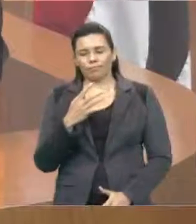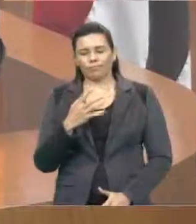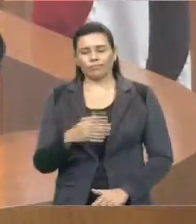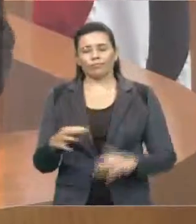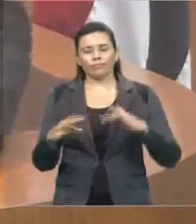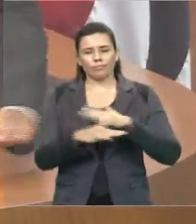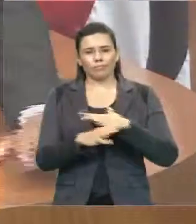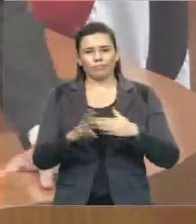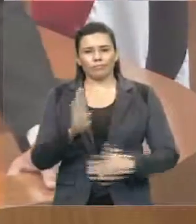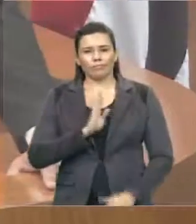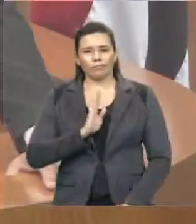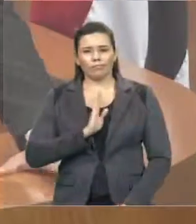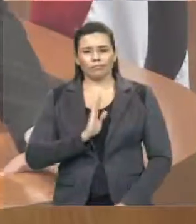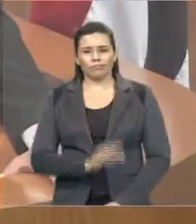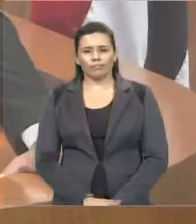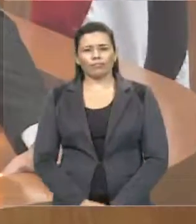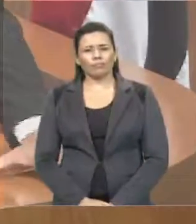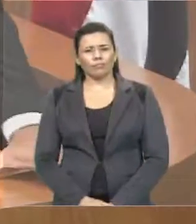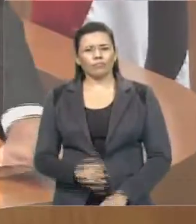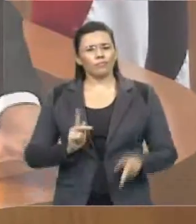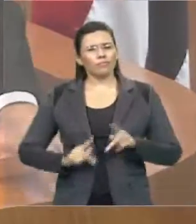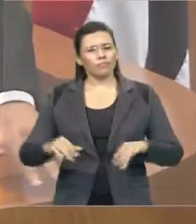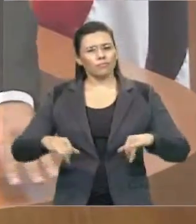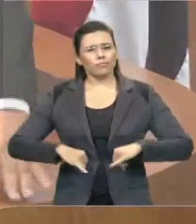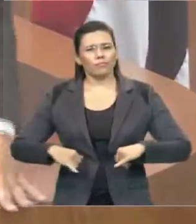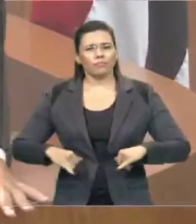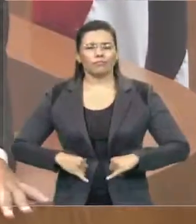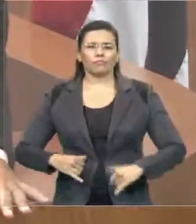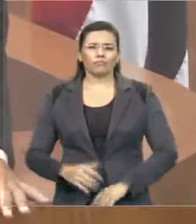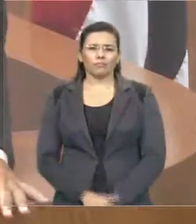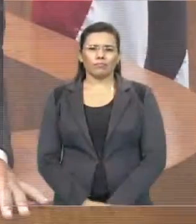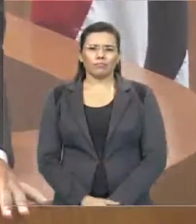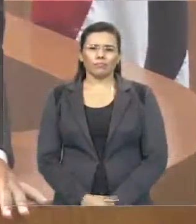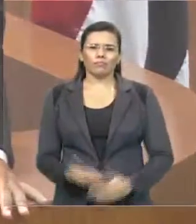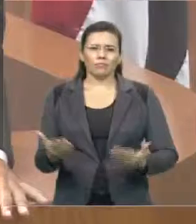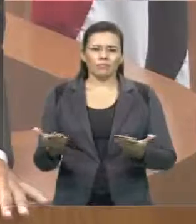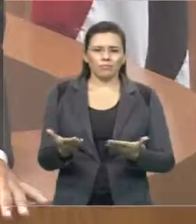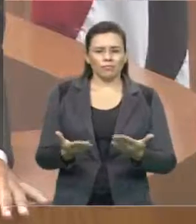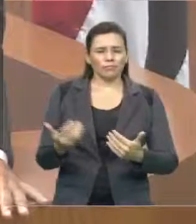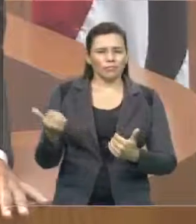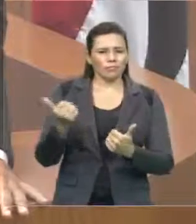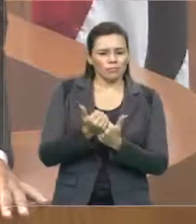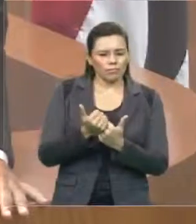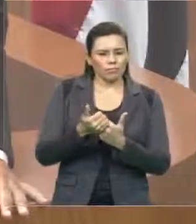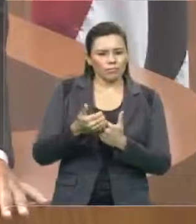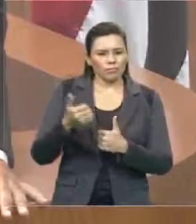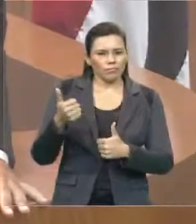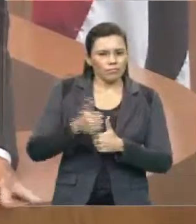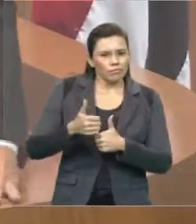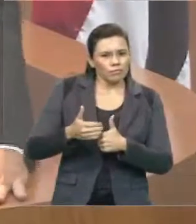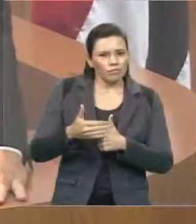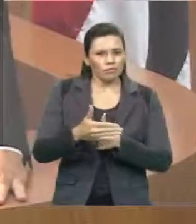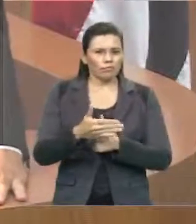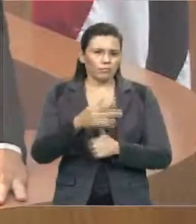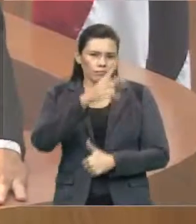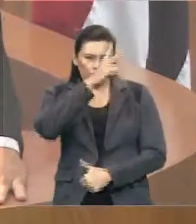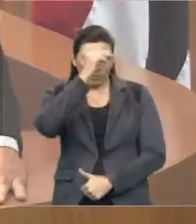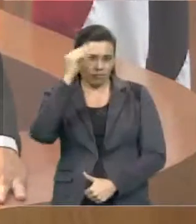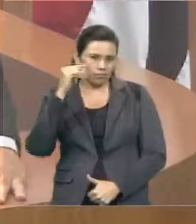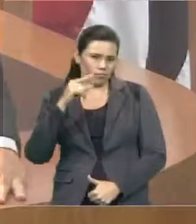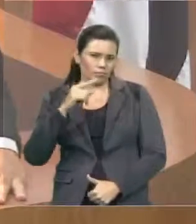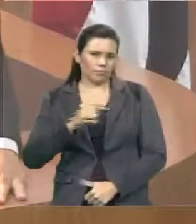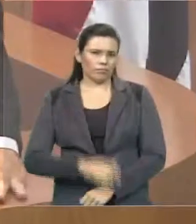Bacabal em relação a essa atual administração que administra aquela cidade.